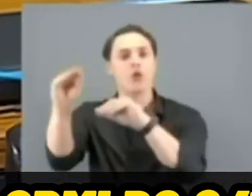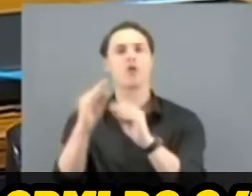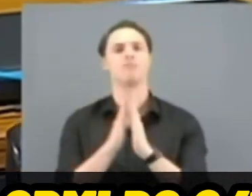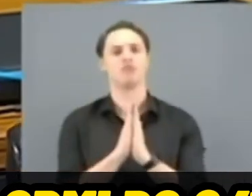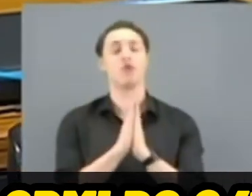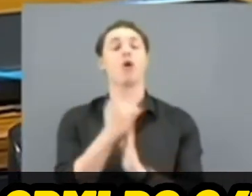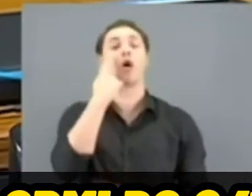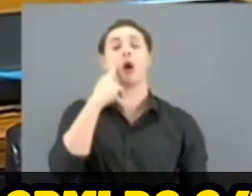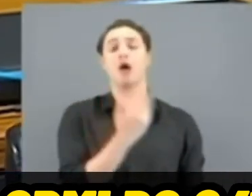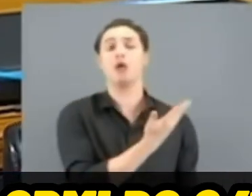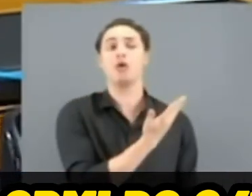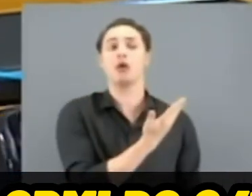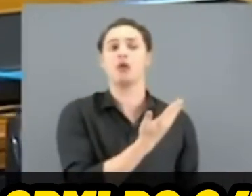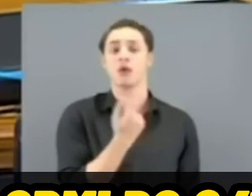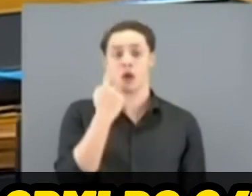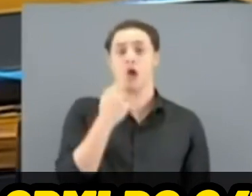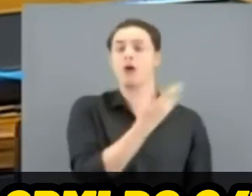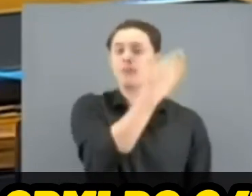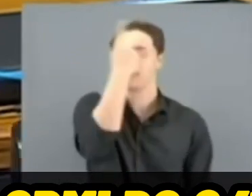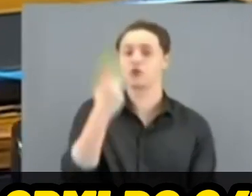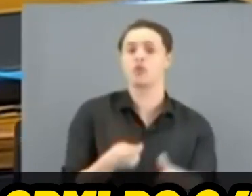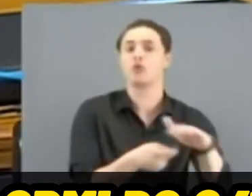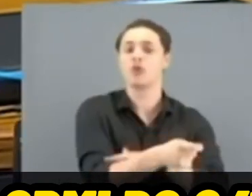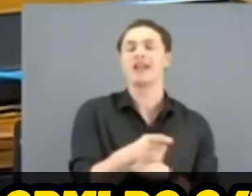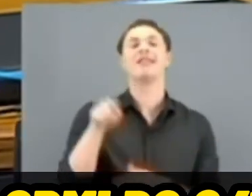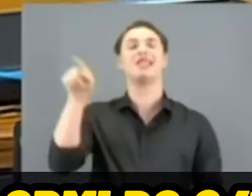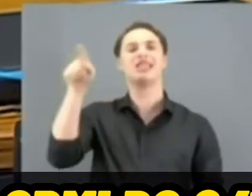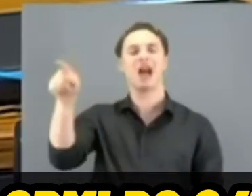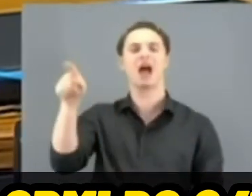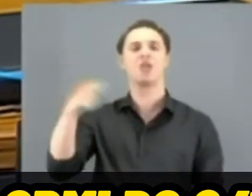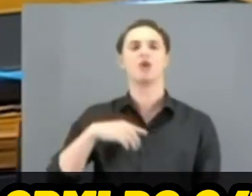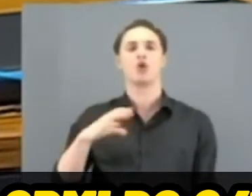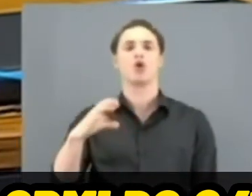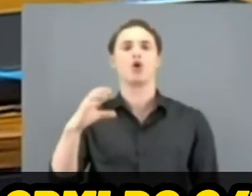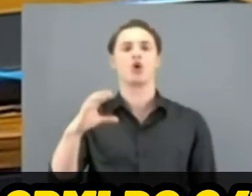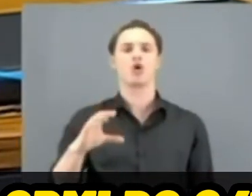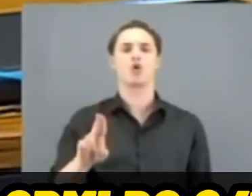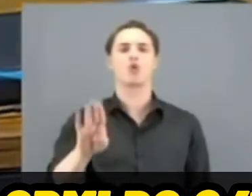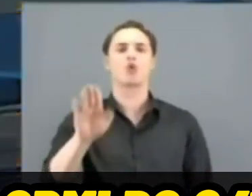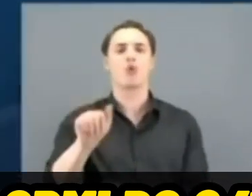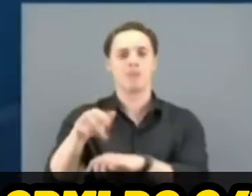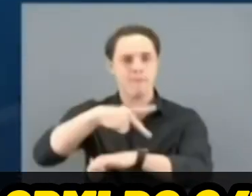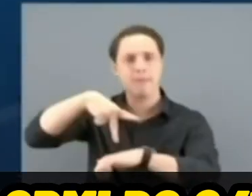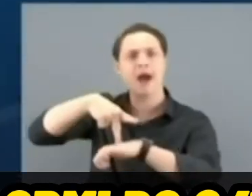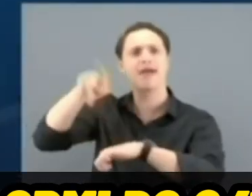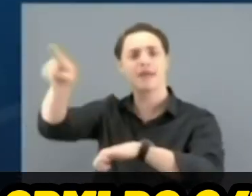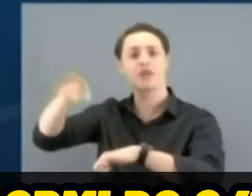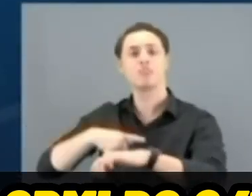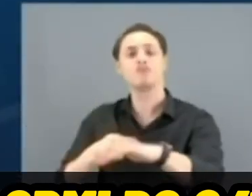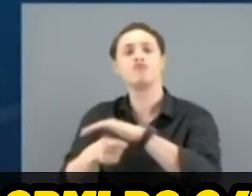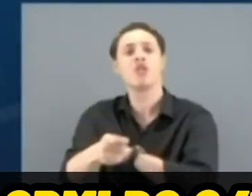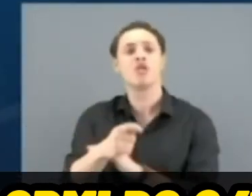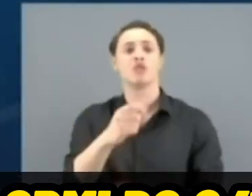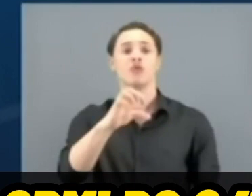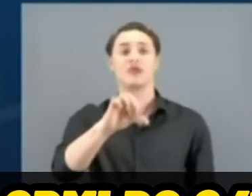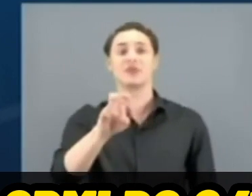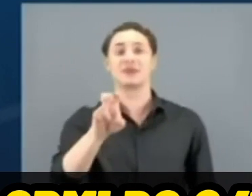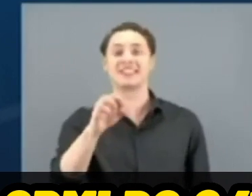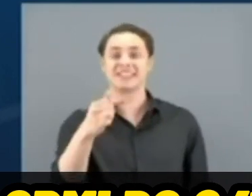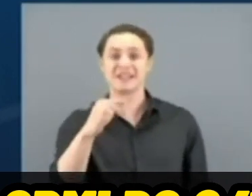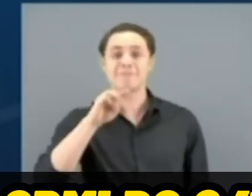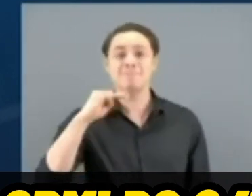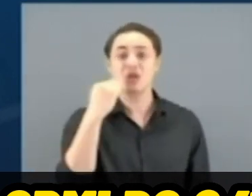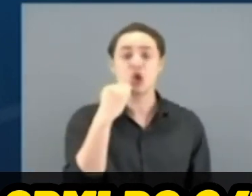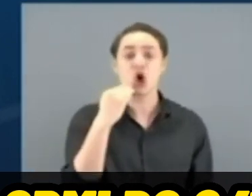gentileza. Olha lá. Quem financiou o Porto de Mariel em Cuba? 957 milhões de dólares do